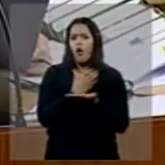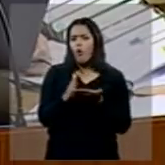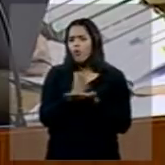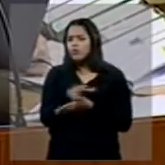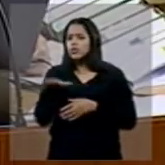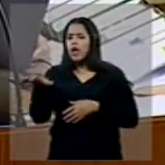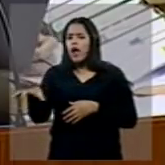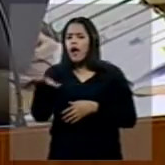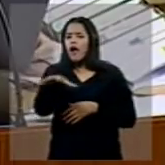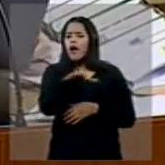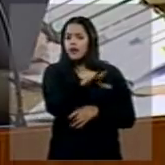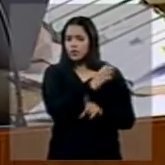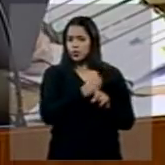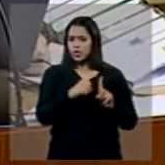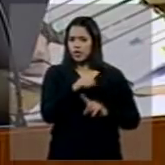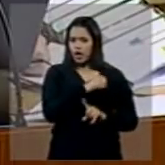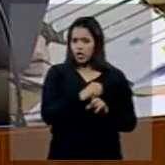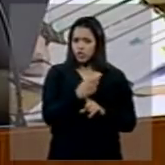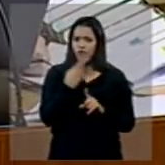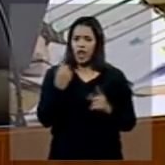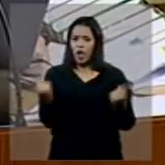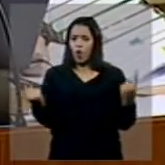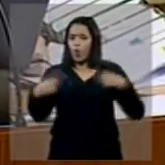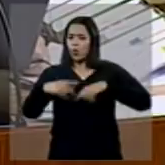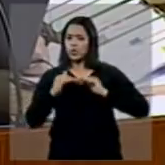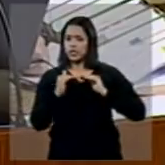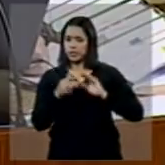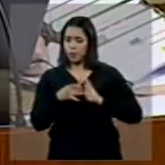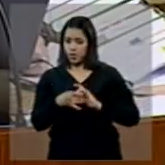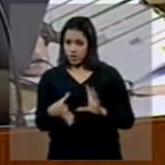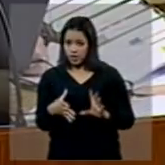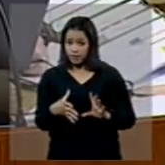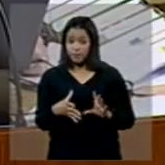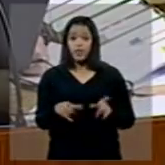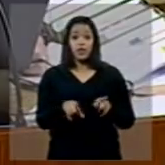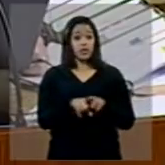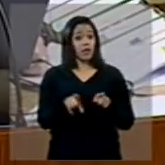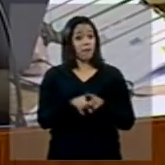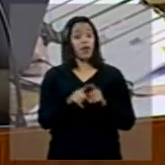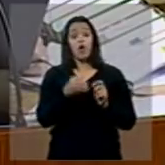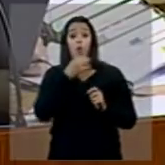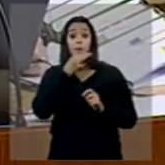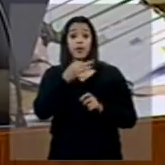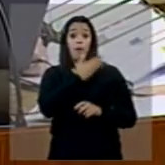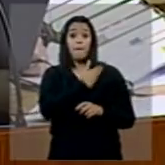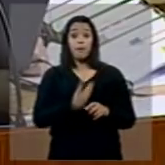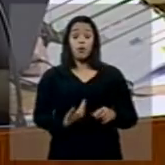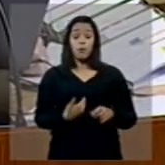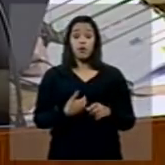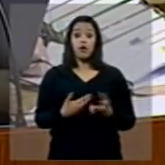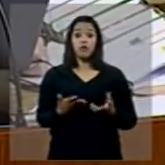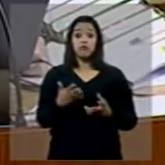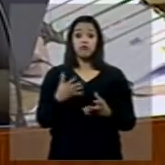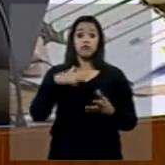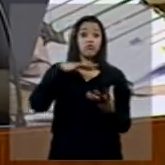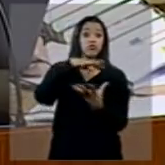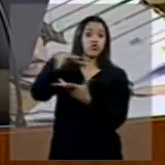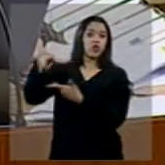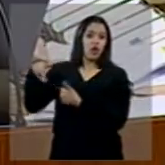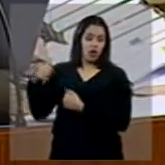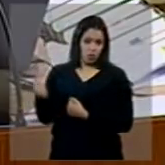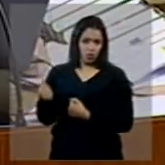não tem o pejo de dizer antidemocráticos, inclusive ante a opinião pública internacional, e tendo em conta